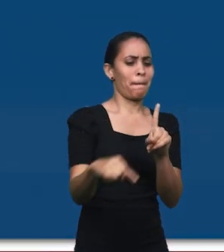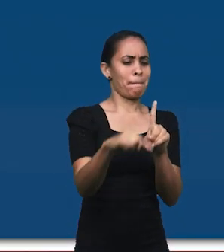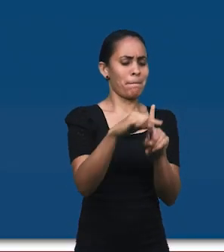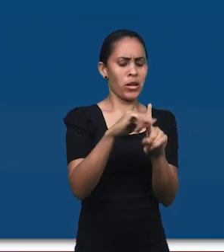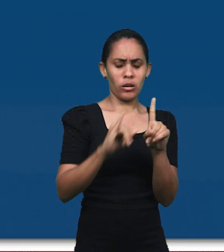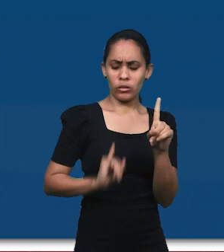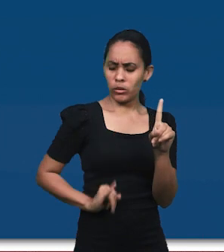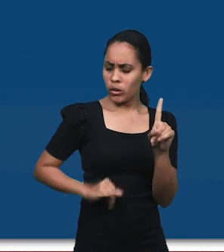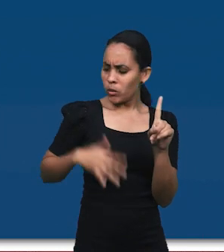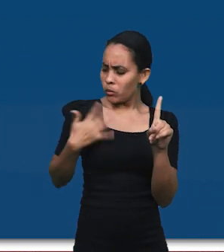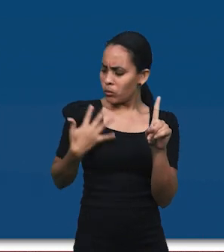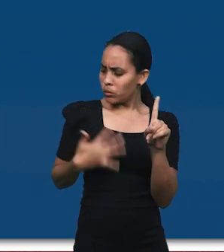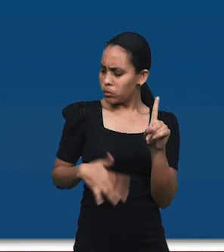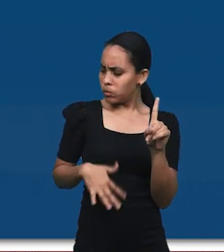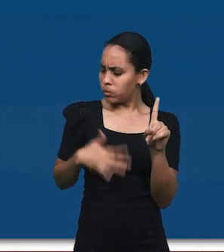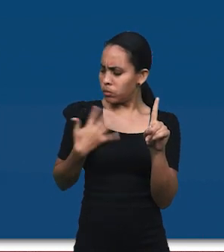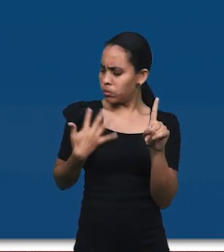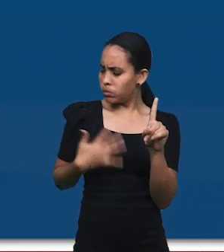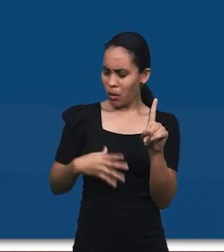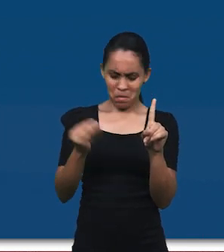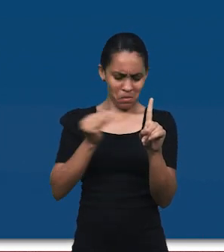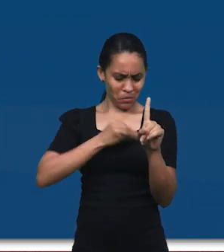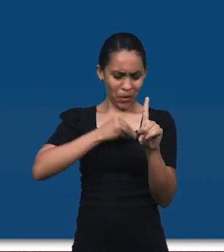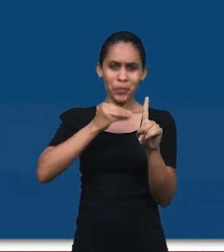na cruz sofrer